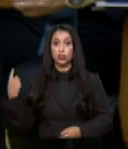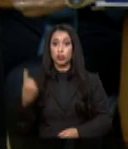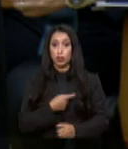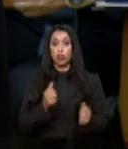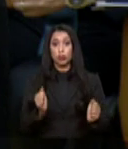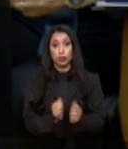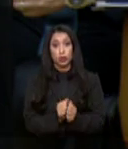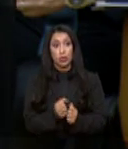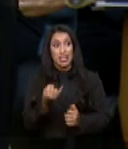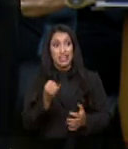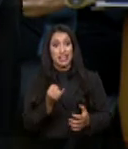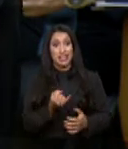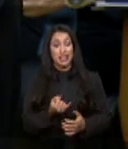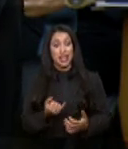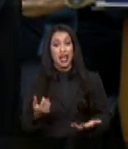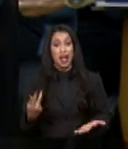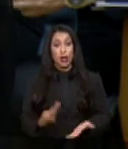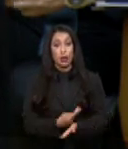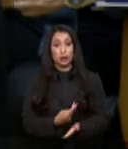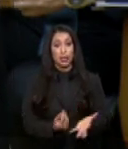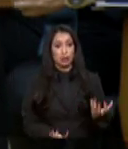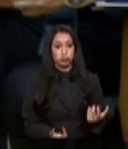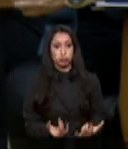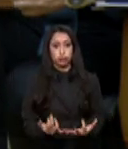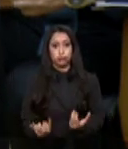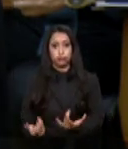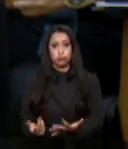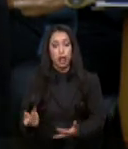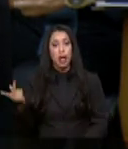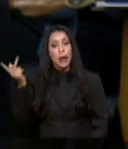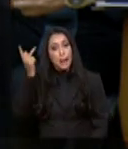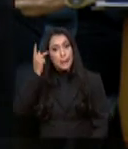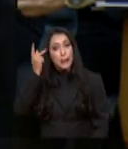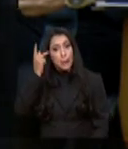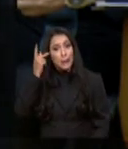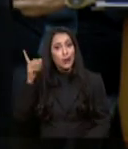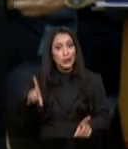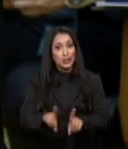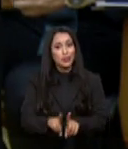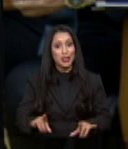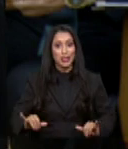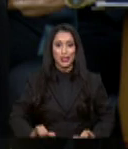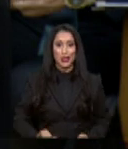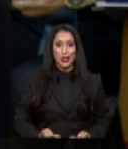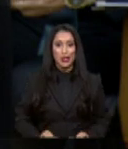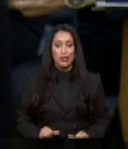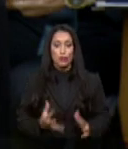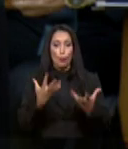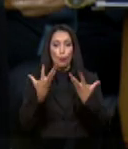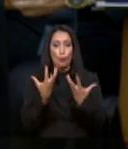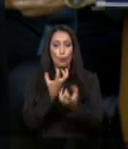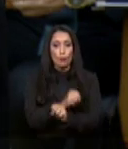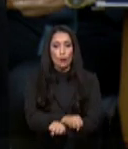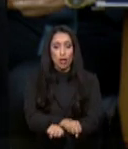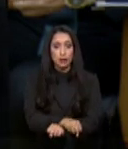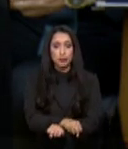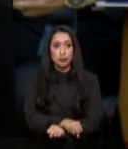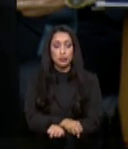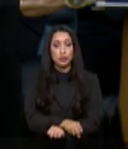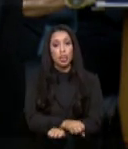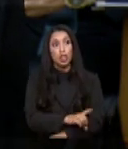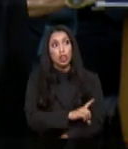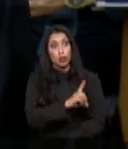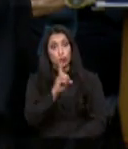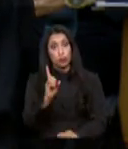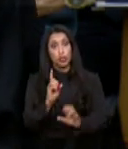queima, São Paulo arde junto em seca. E o dia pode até virar noite, como